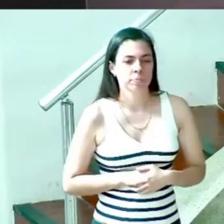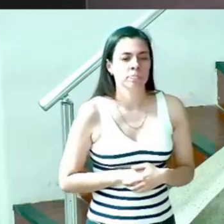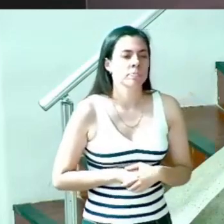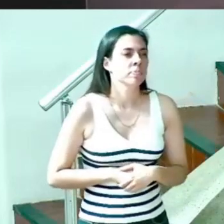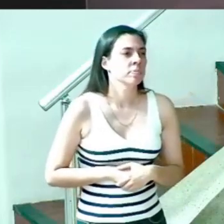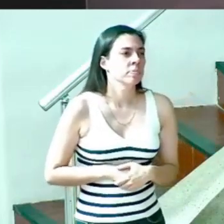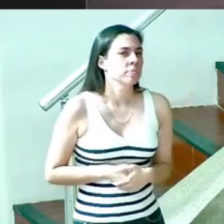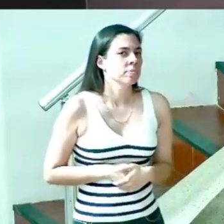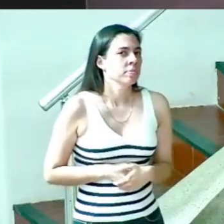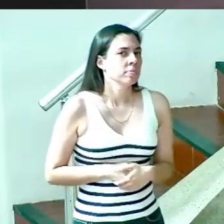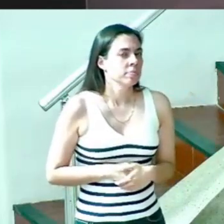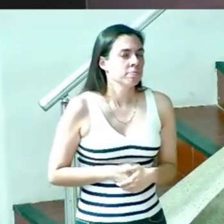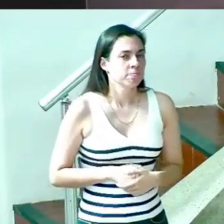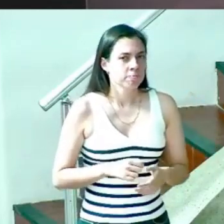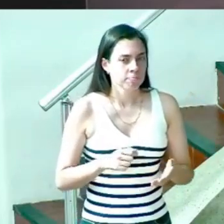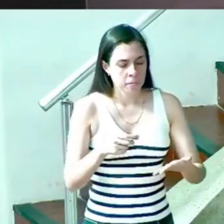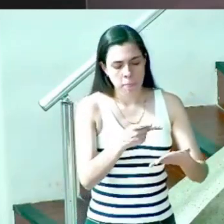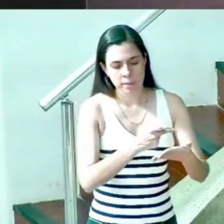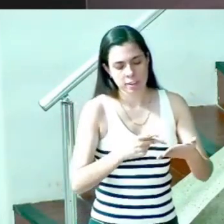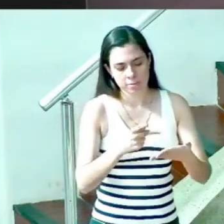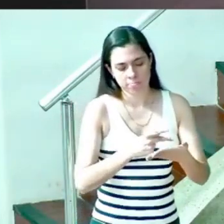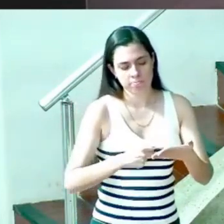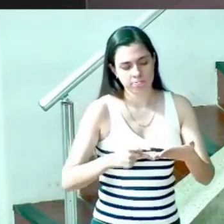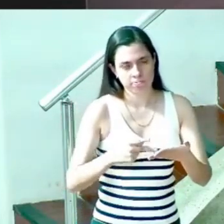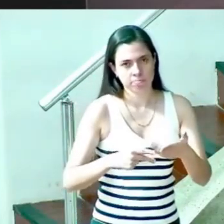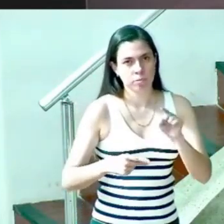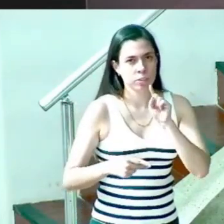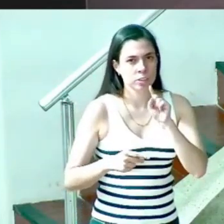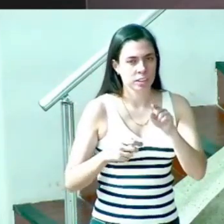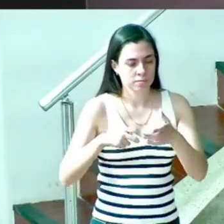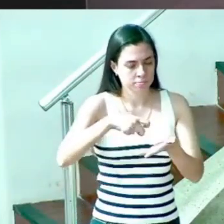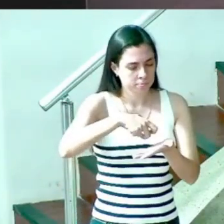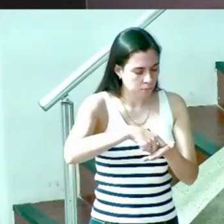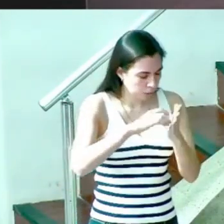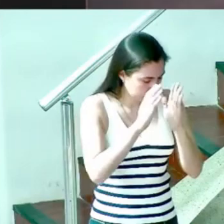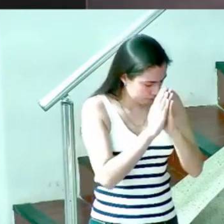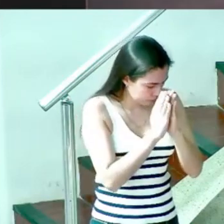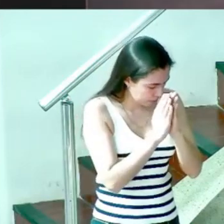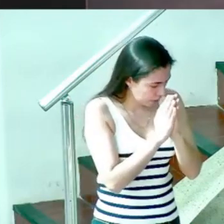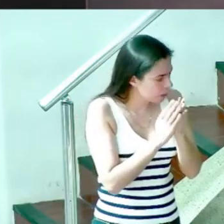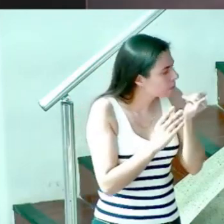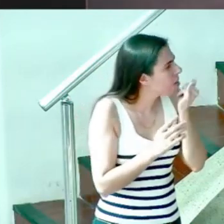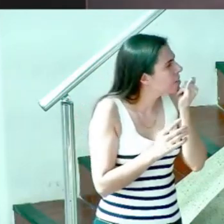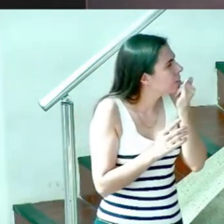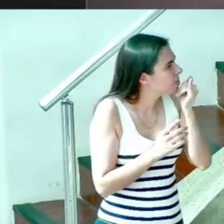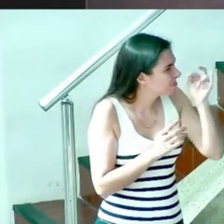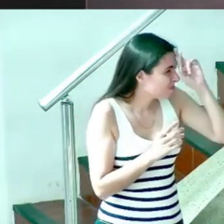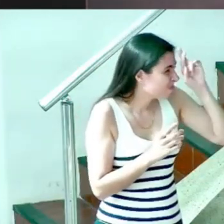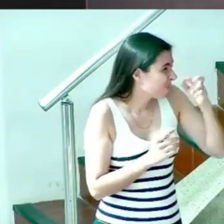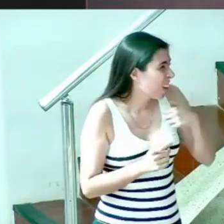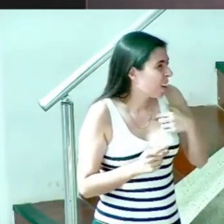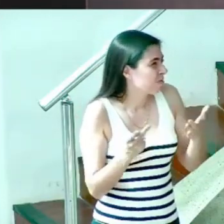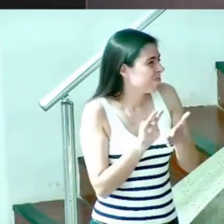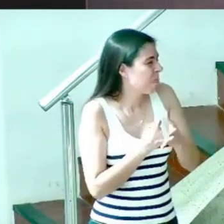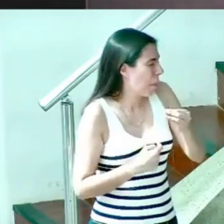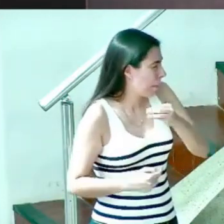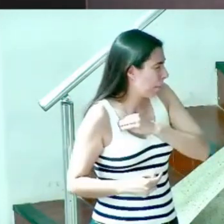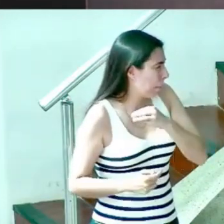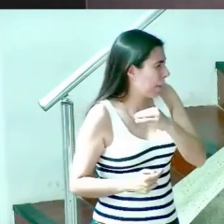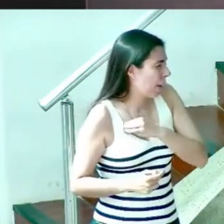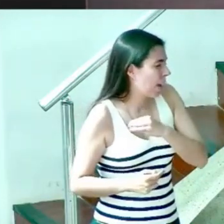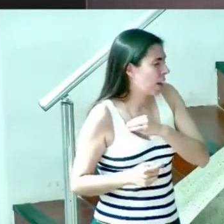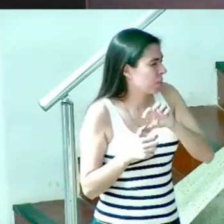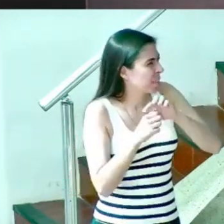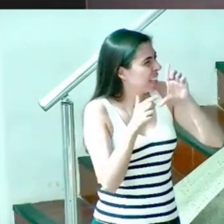Deus. Orando a Deus, pedindo perdão ao Senhor e pedindo que o Senhor livre você do